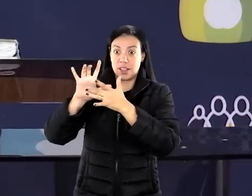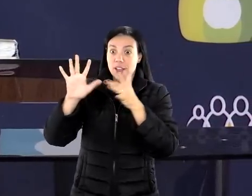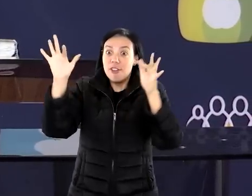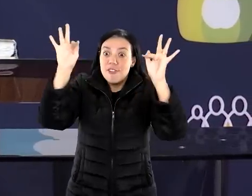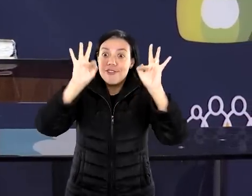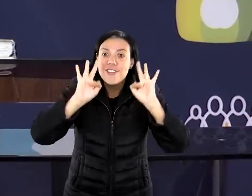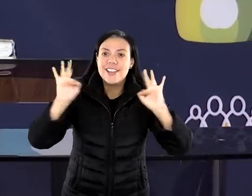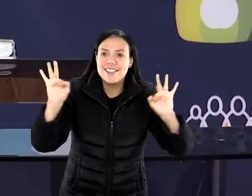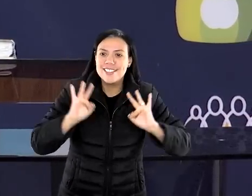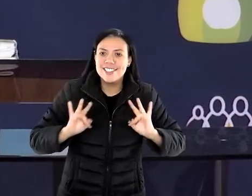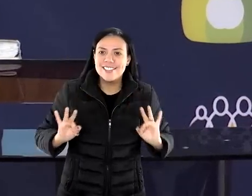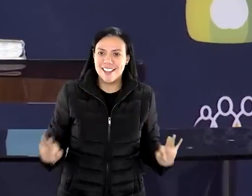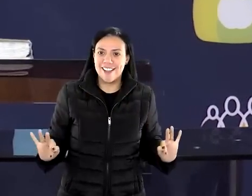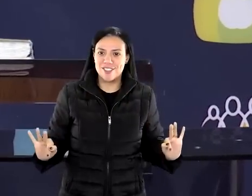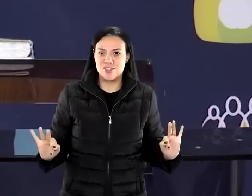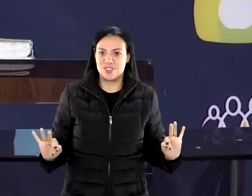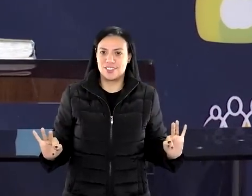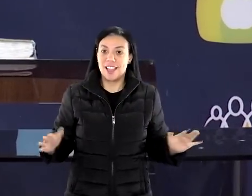Felicidade, tá?